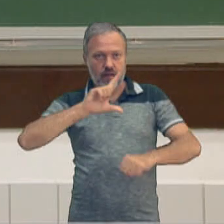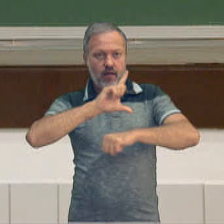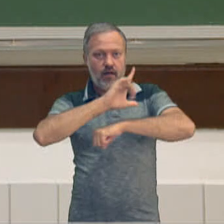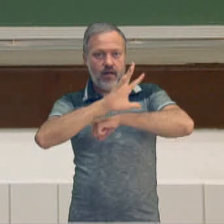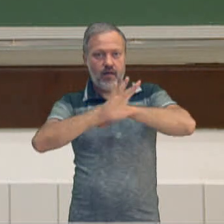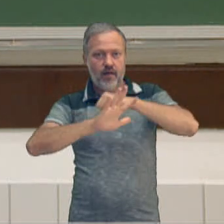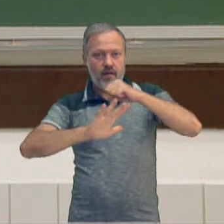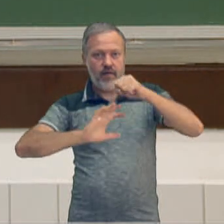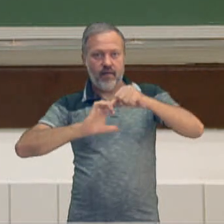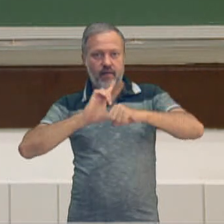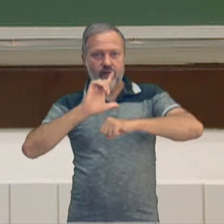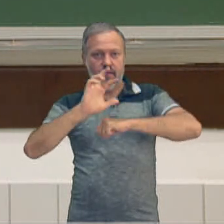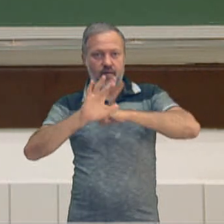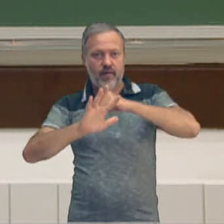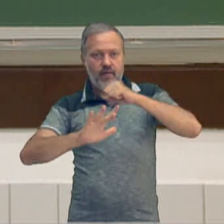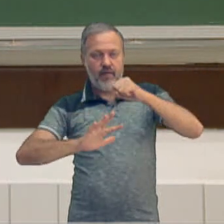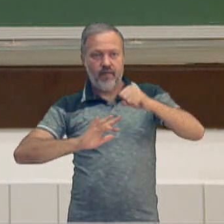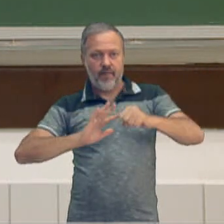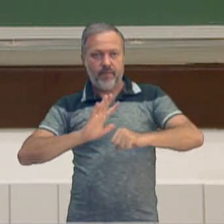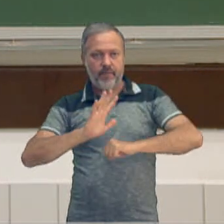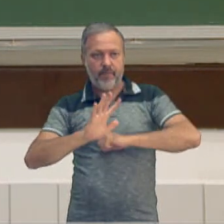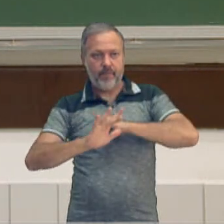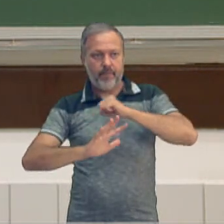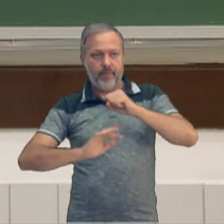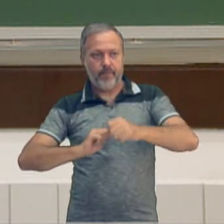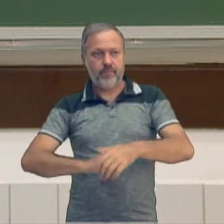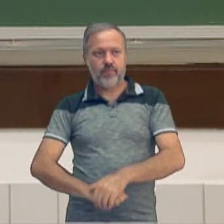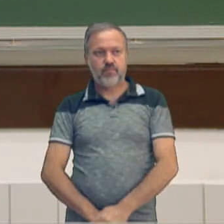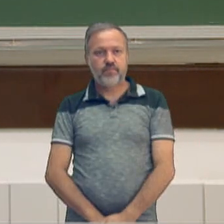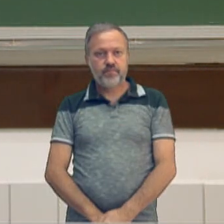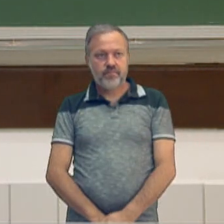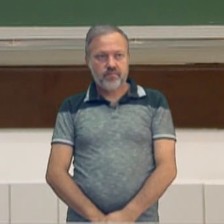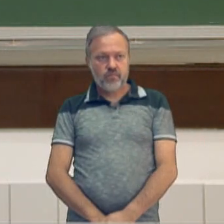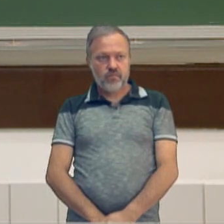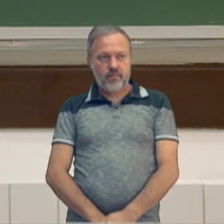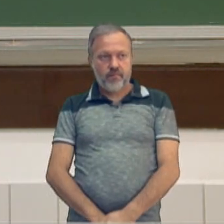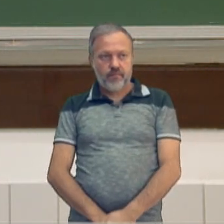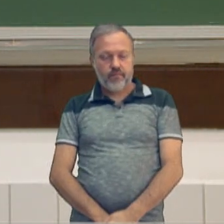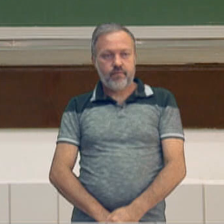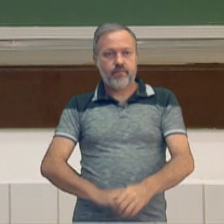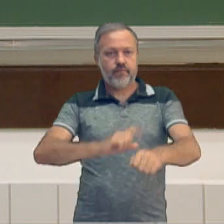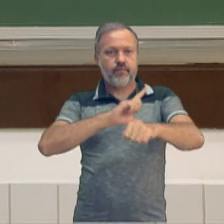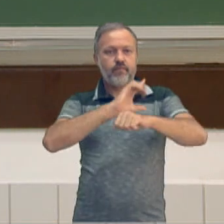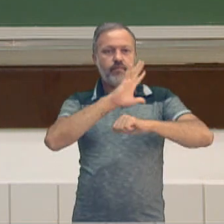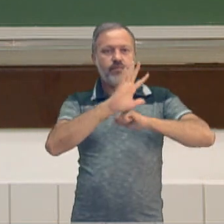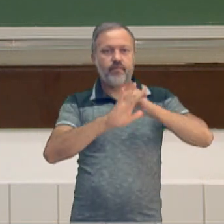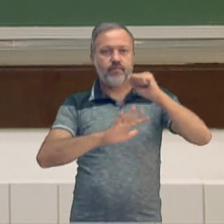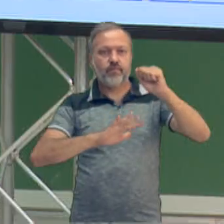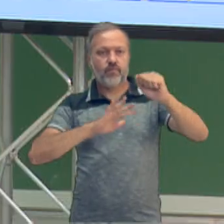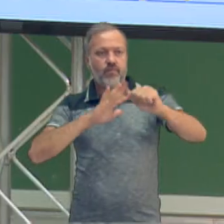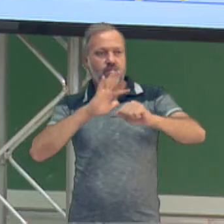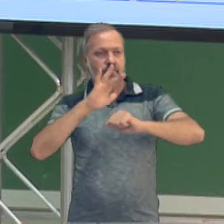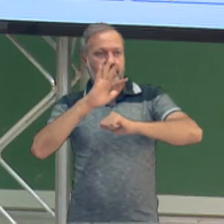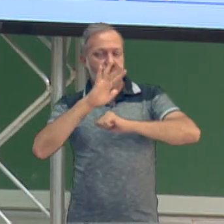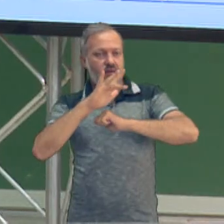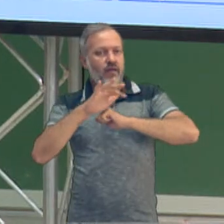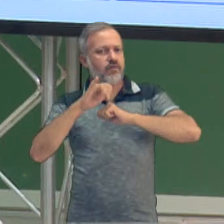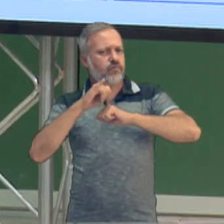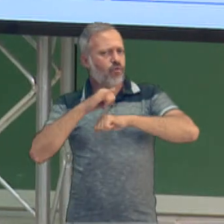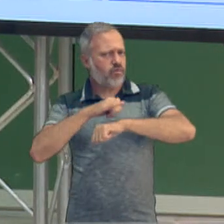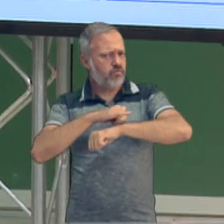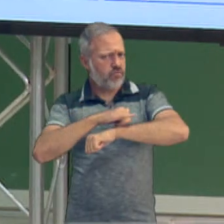sobre a estrutura desses componentes aí, celulares inclusive. Os lipídios então, gente, são gorduras,